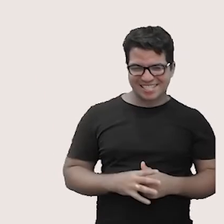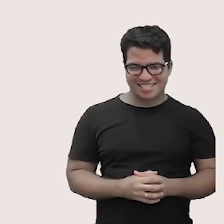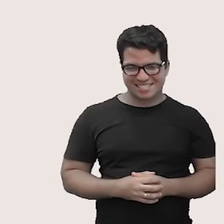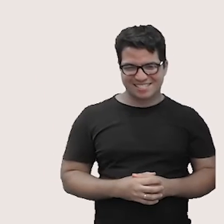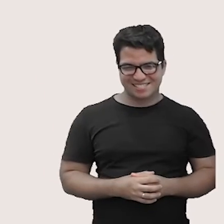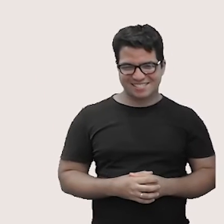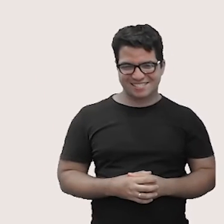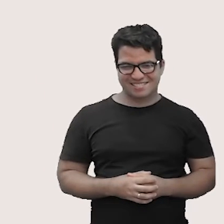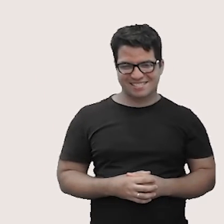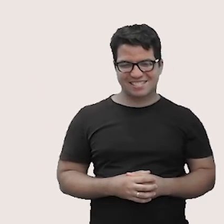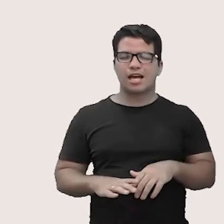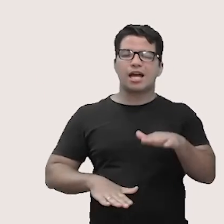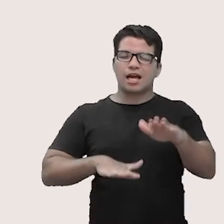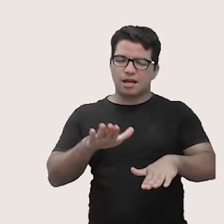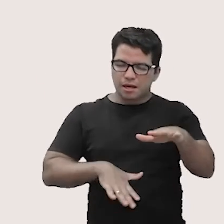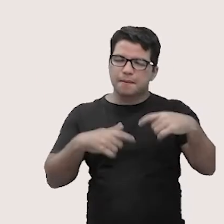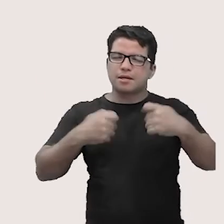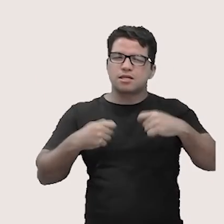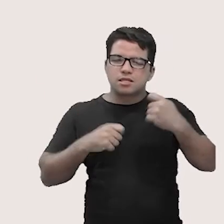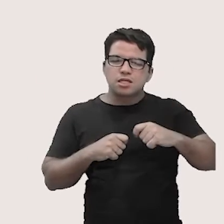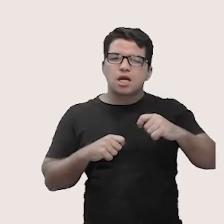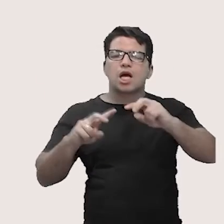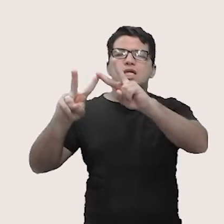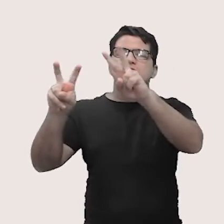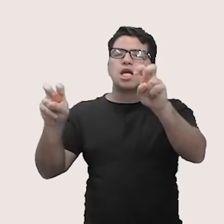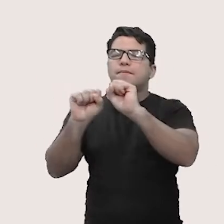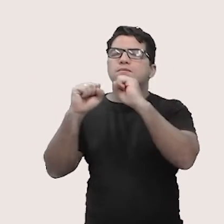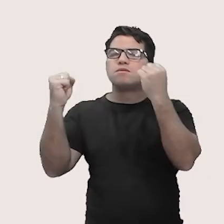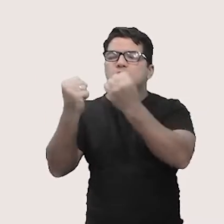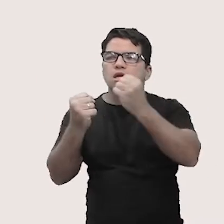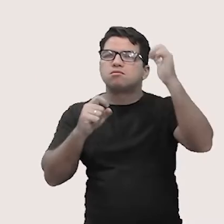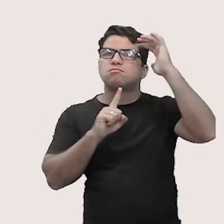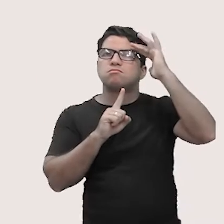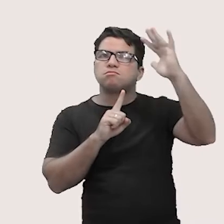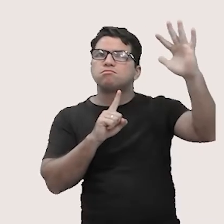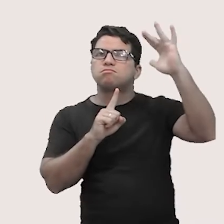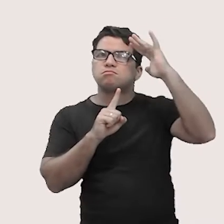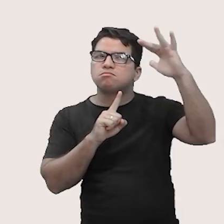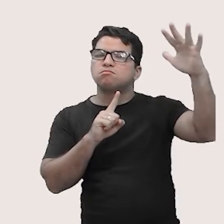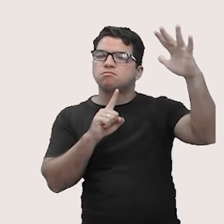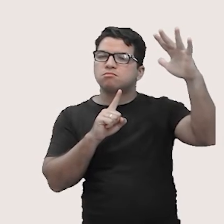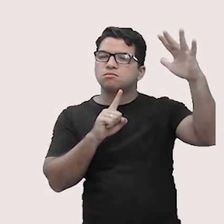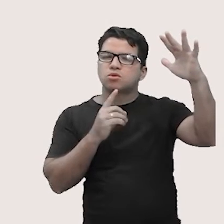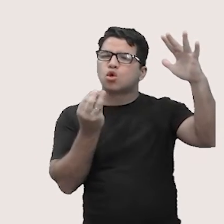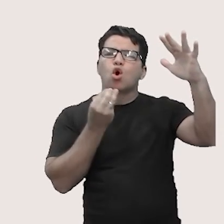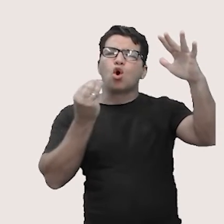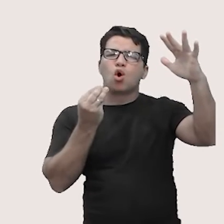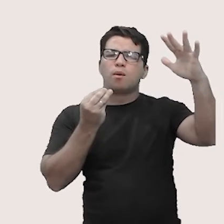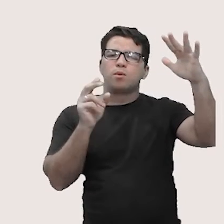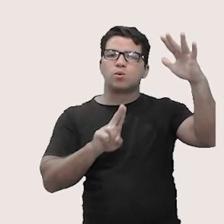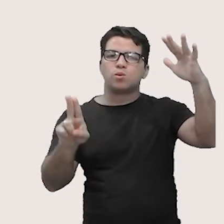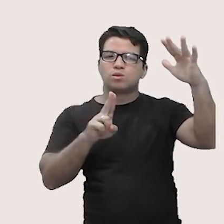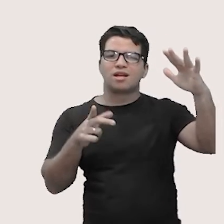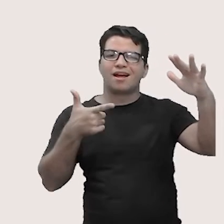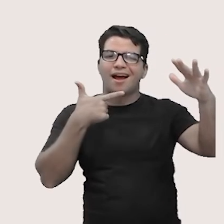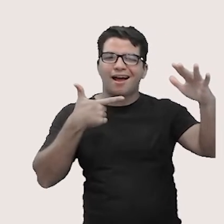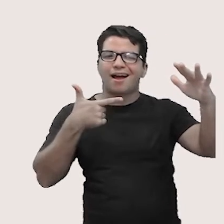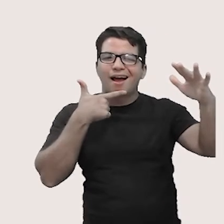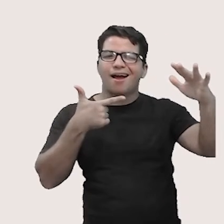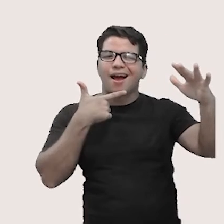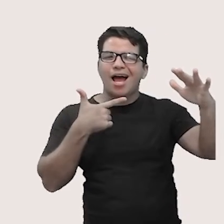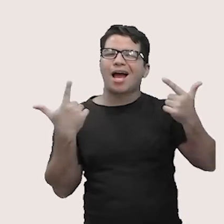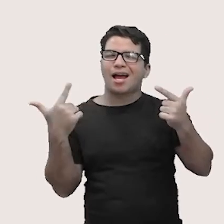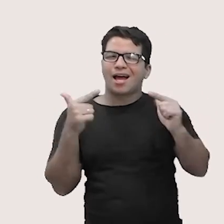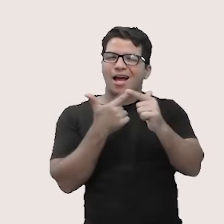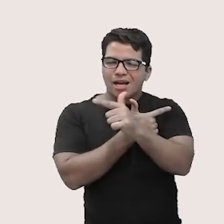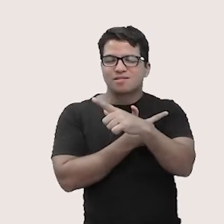refletir sobre algum tema social, usando a ferramenta de humor, e tem também a questão de sempre vir muitas vezes